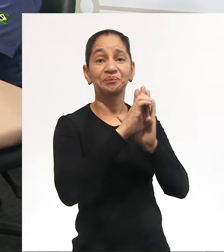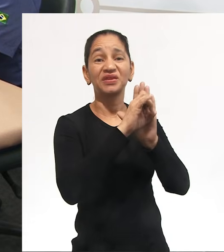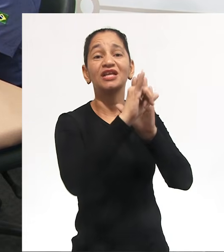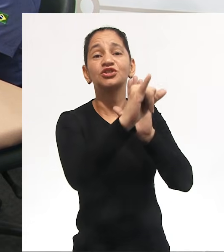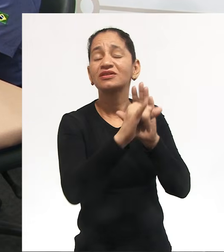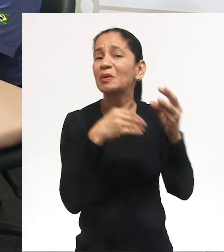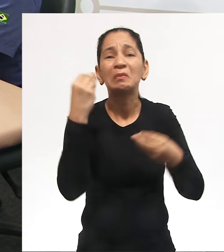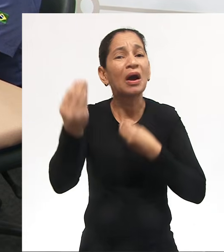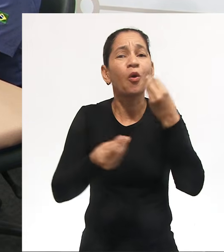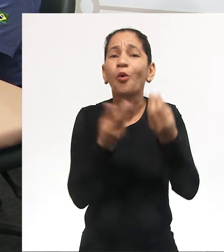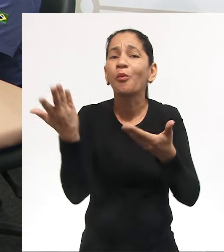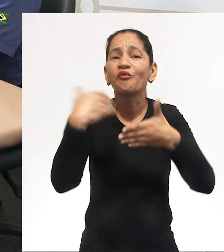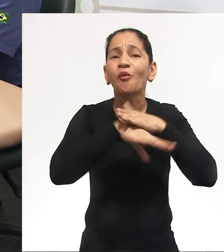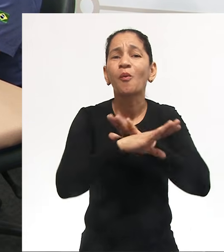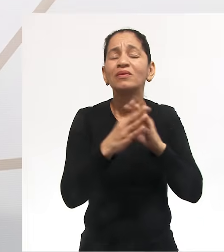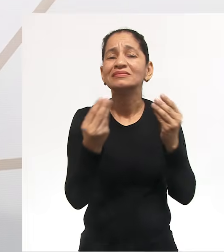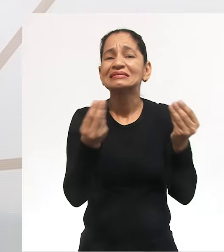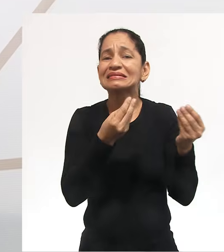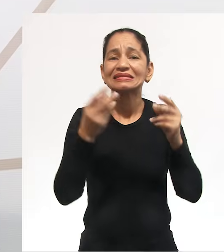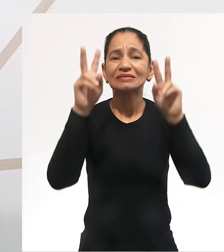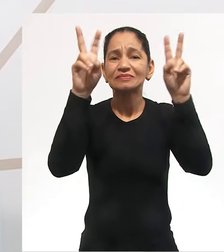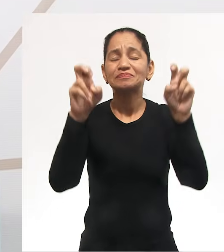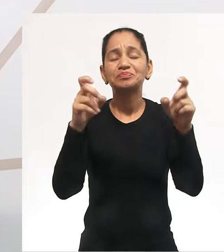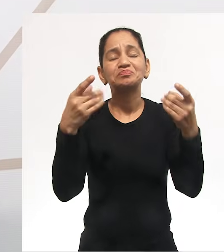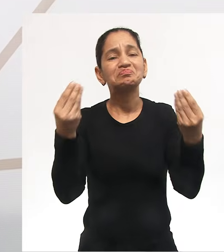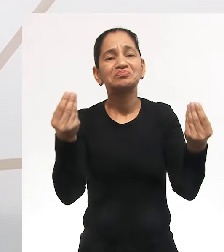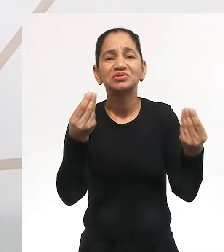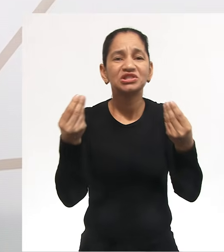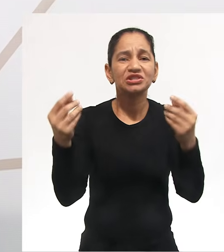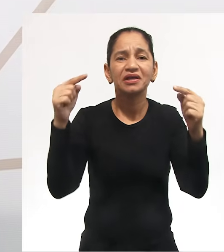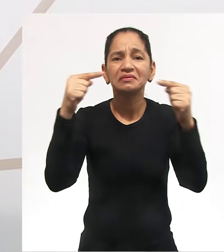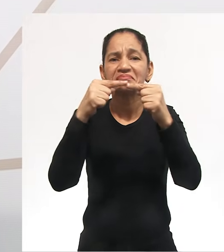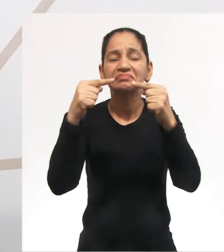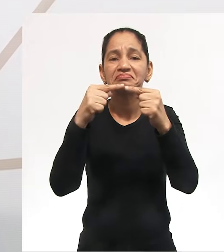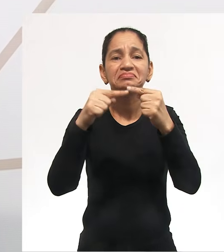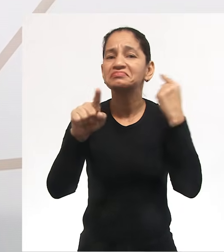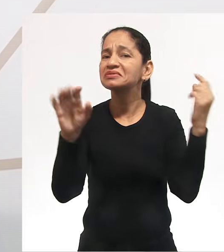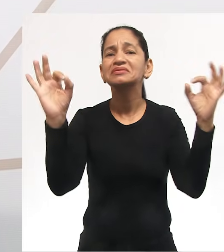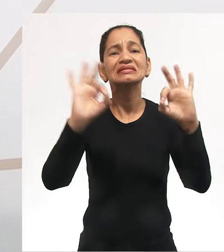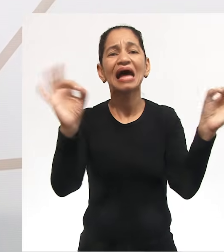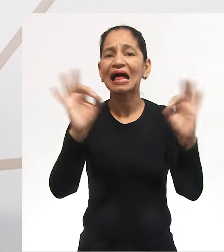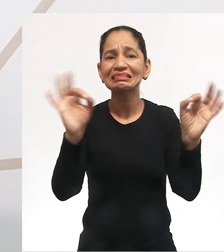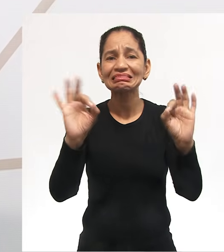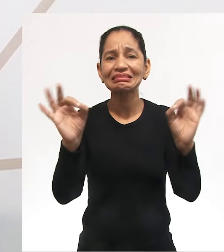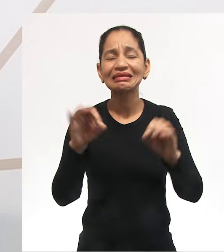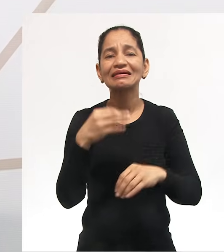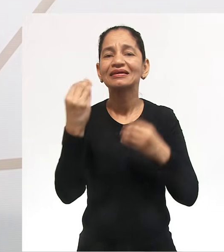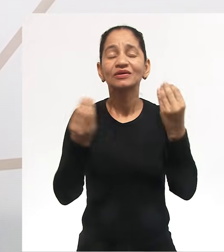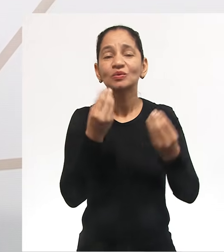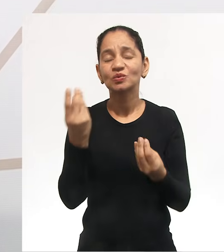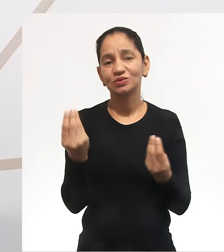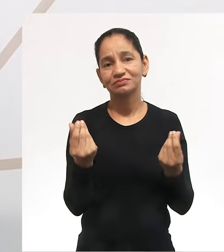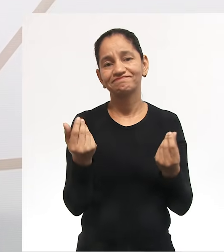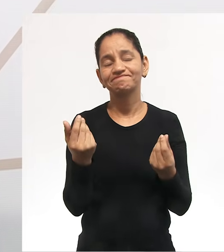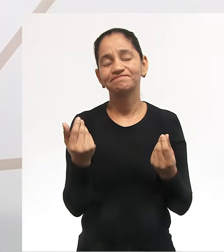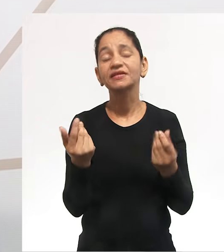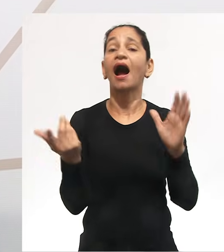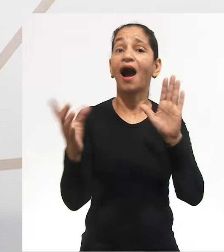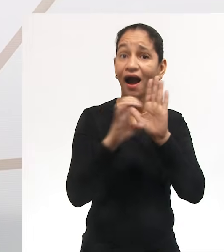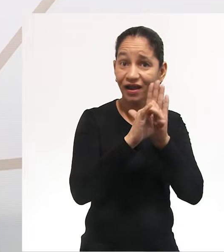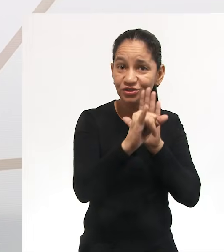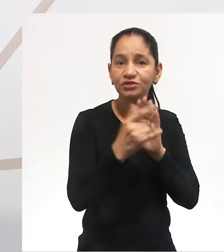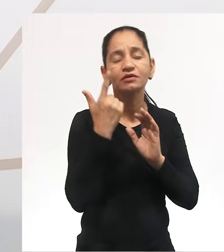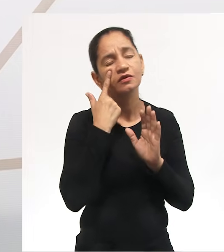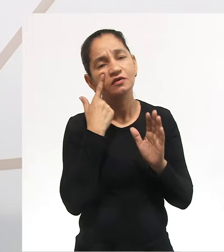claro. Eu não sabia como que eu ia enquadrar esse meu trabalho, né? Porque eu falei, cara, eu quero participar, eu quero levar